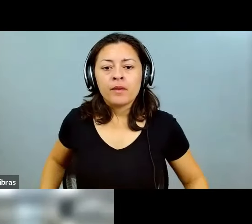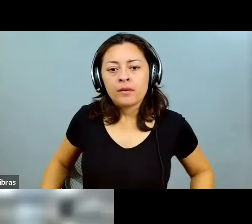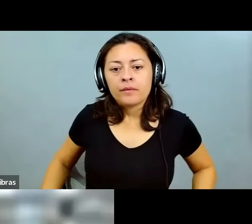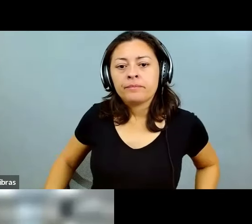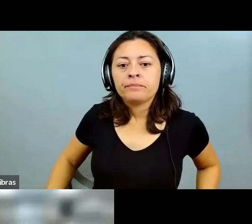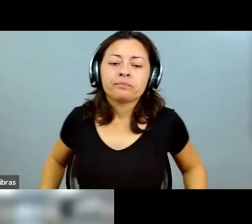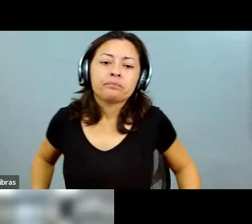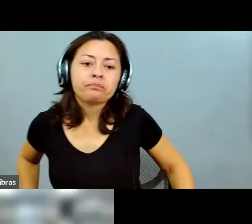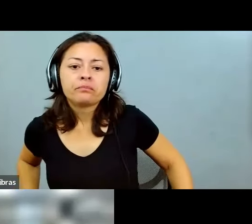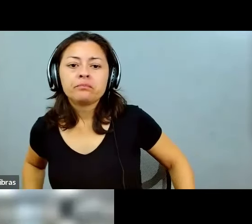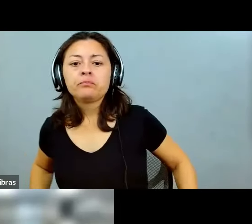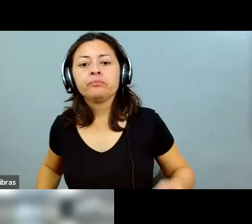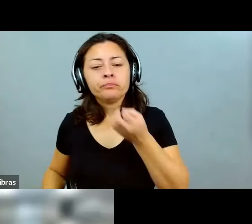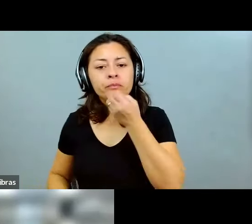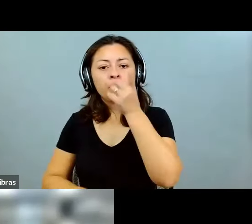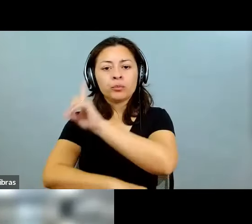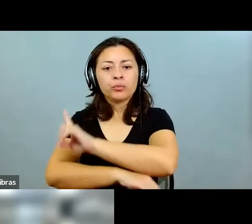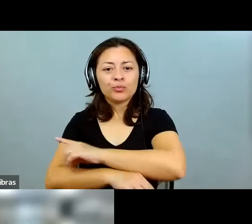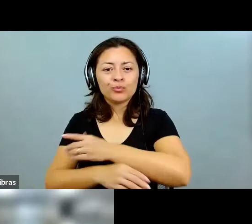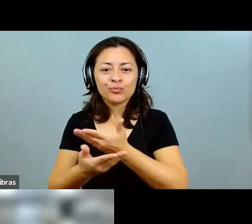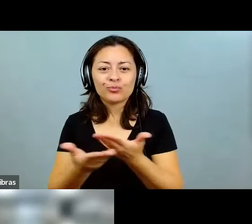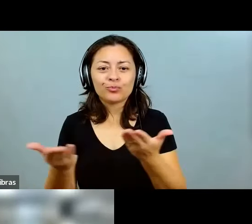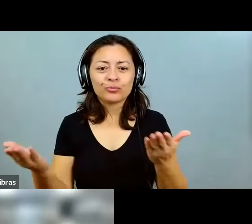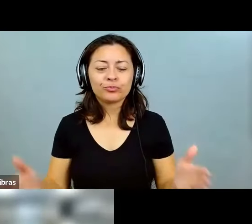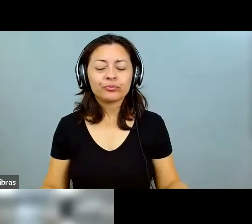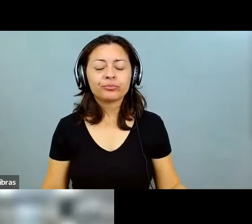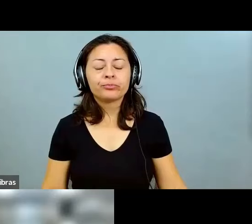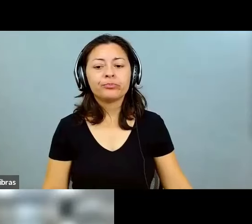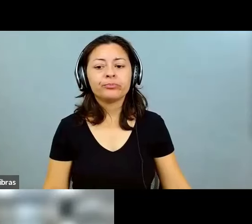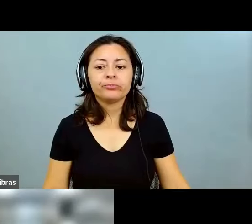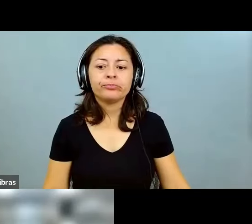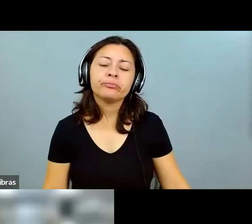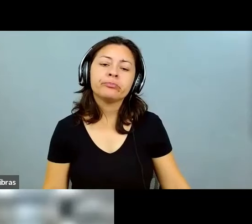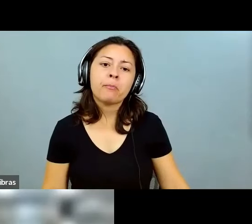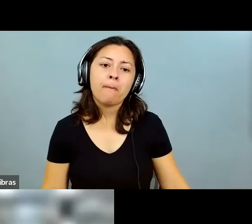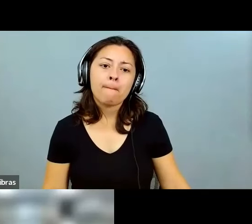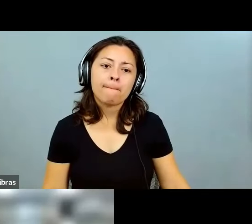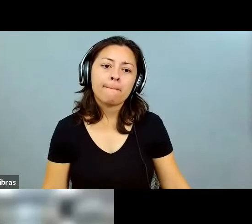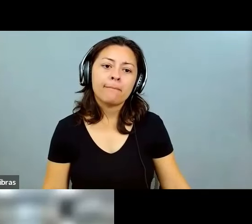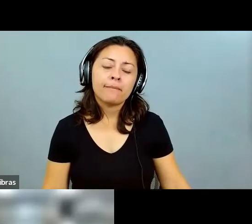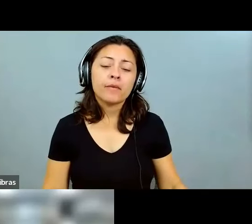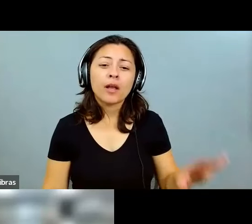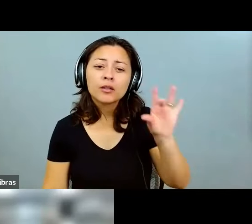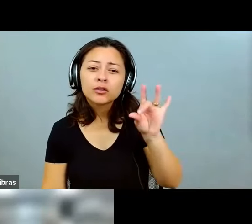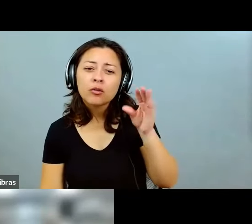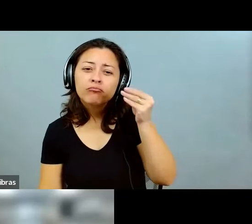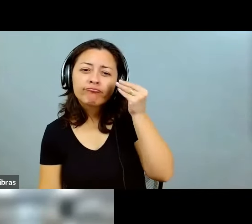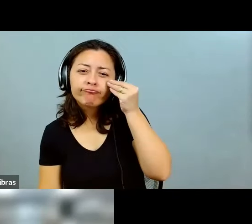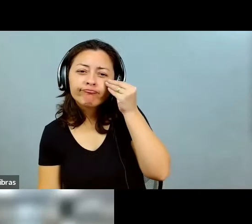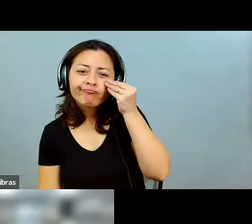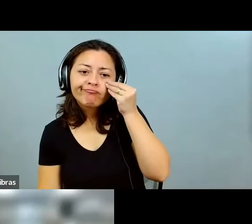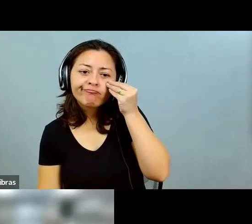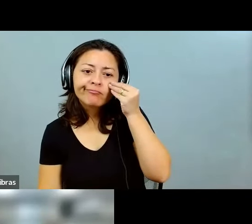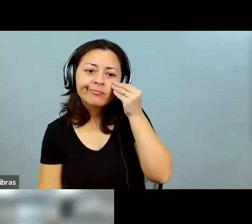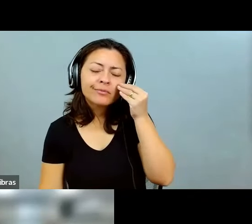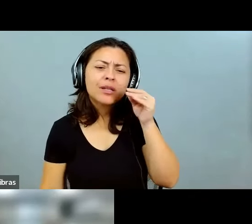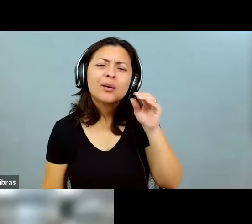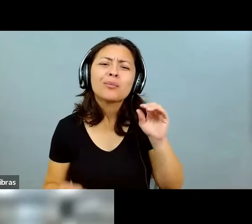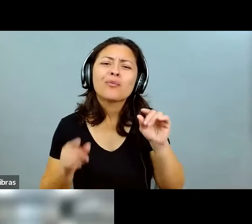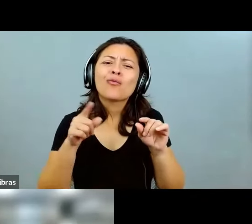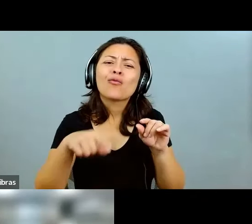ali penato Ivo bom dia penato só para então tentar sumarizar Qual que é a